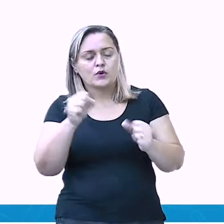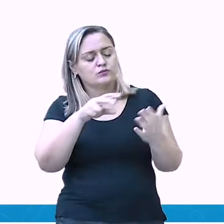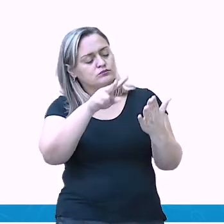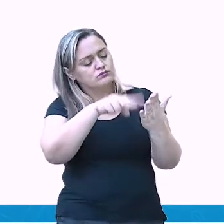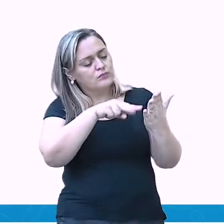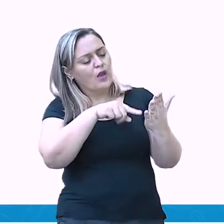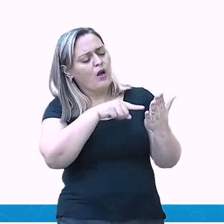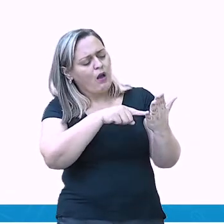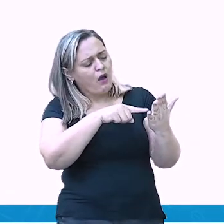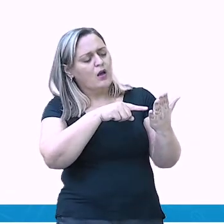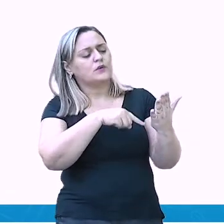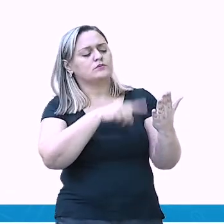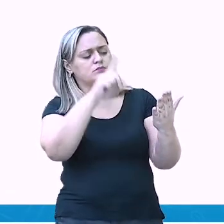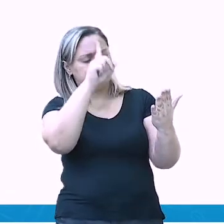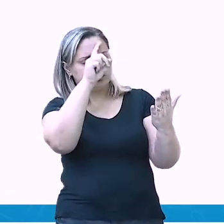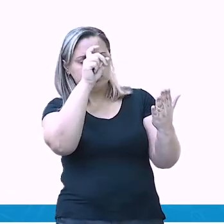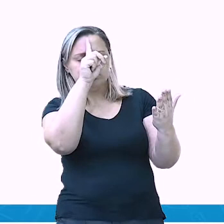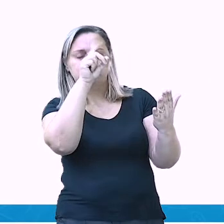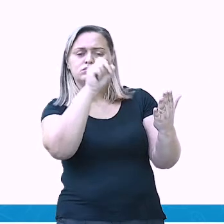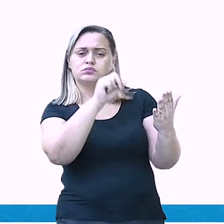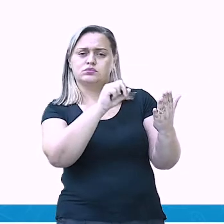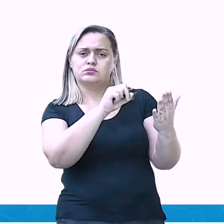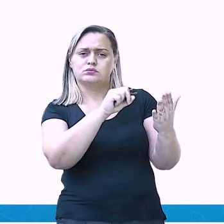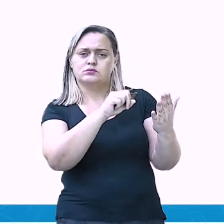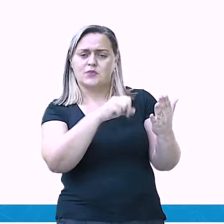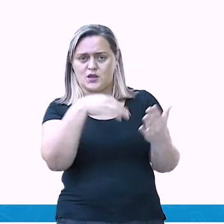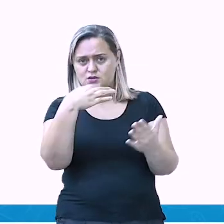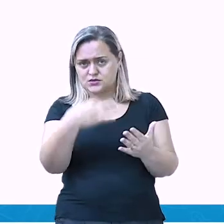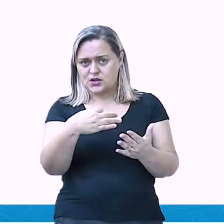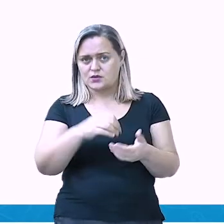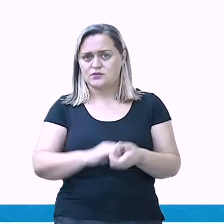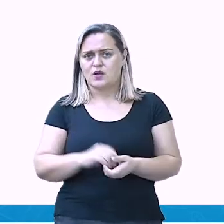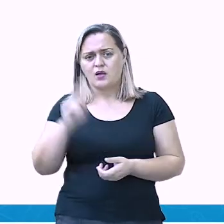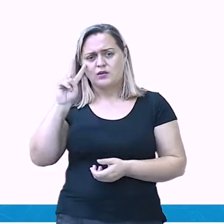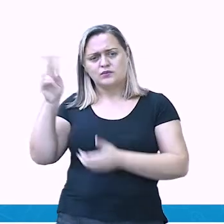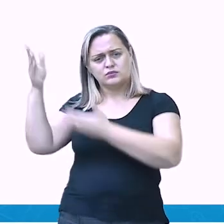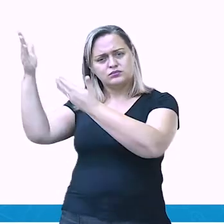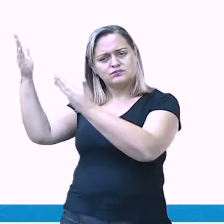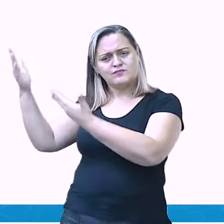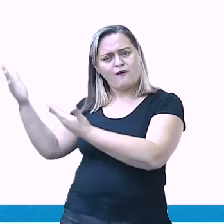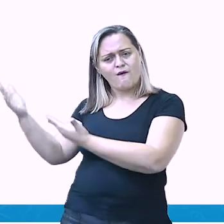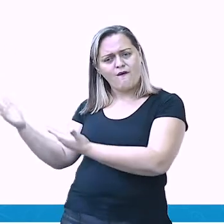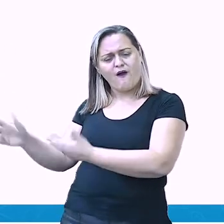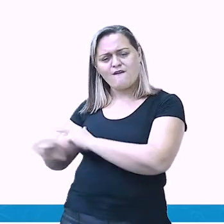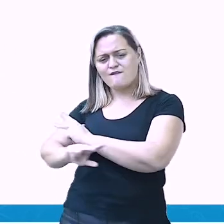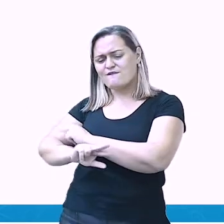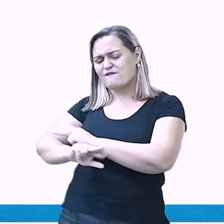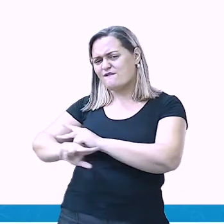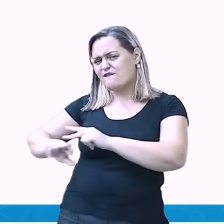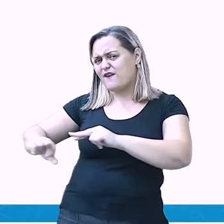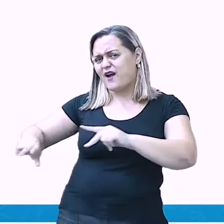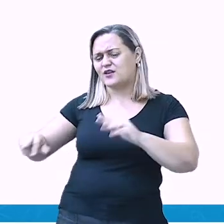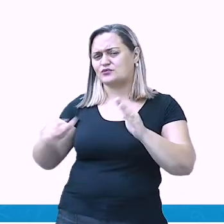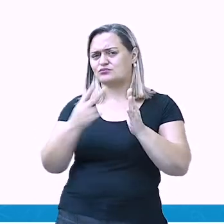Okay? Nós temos aqui então museu, hospital, cemitério, zoológico,